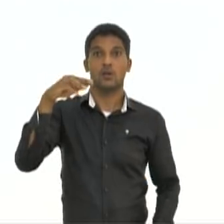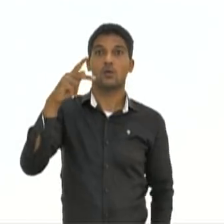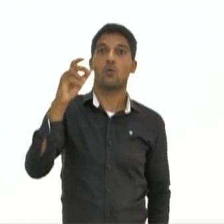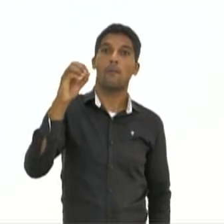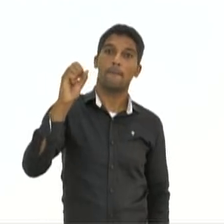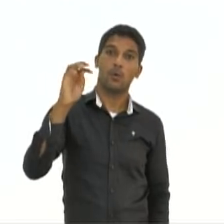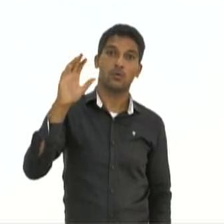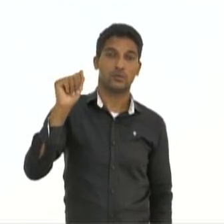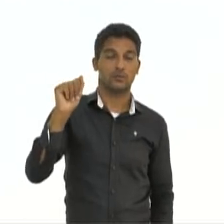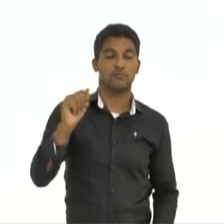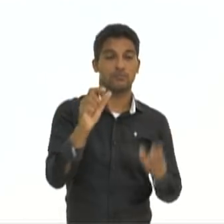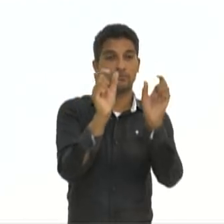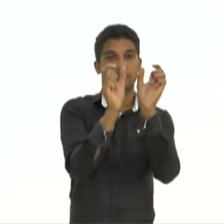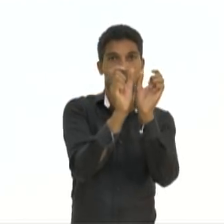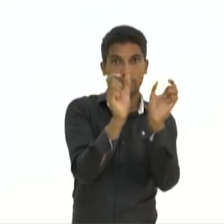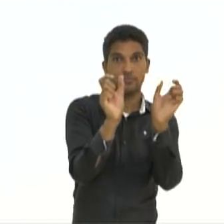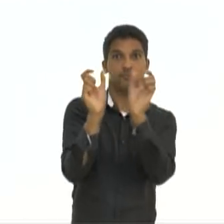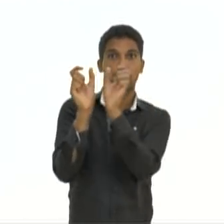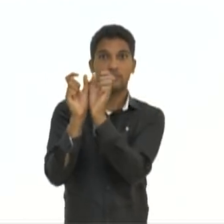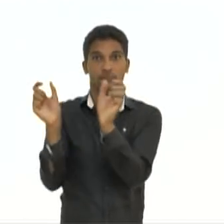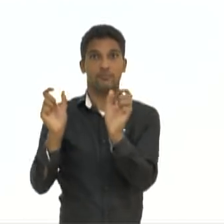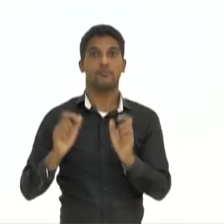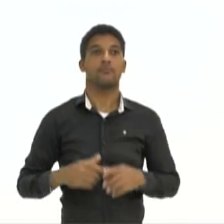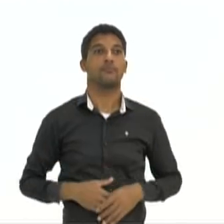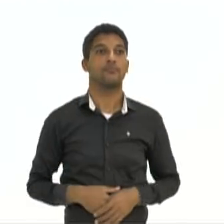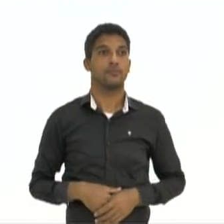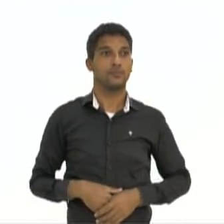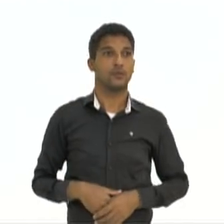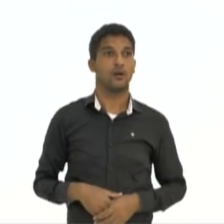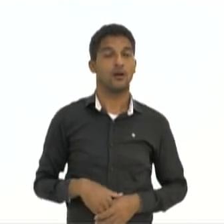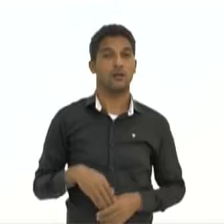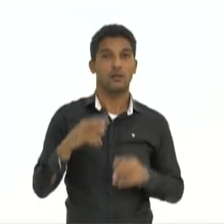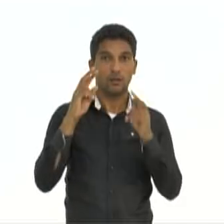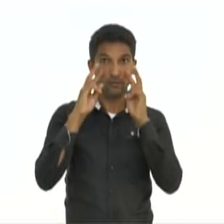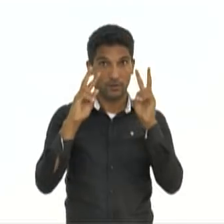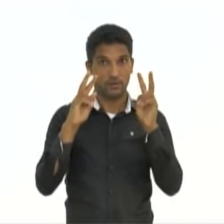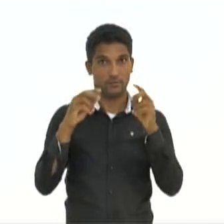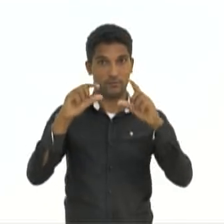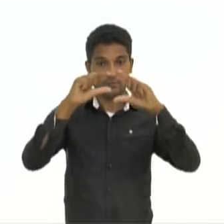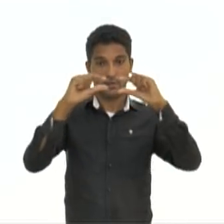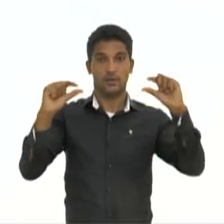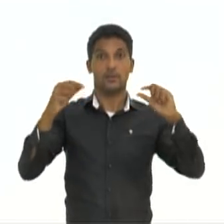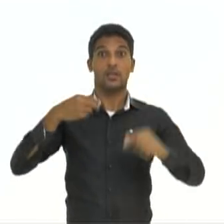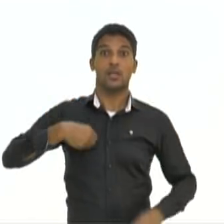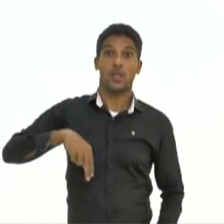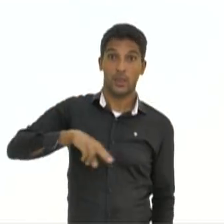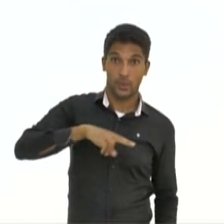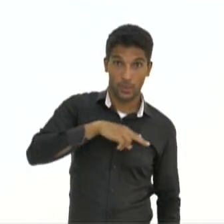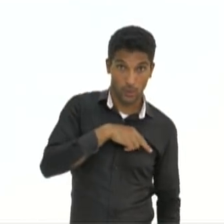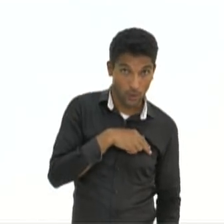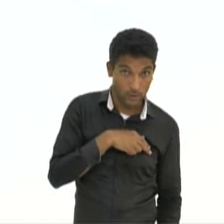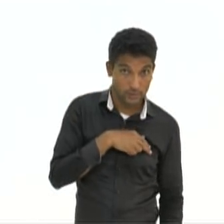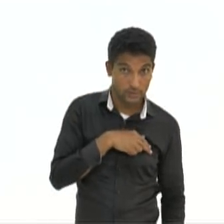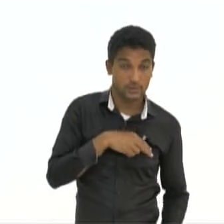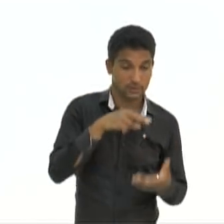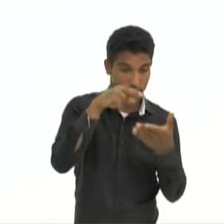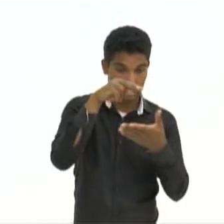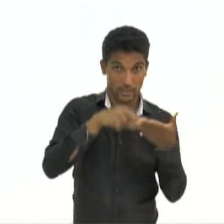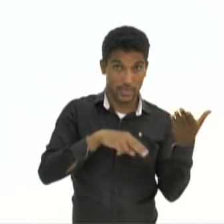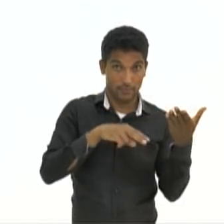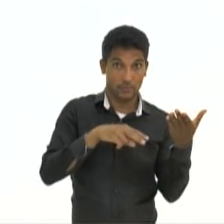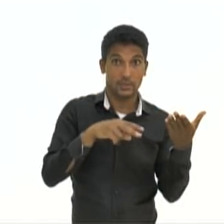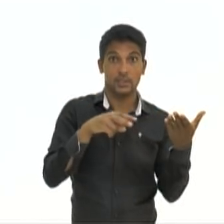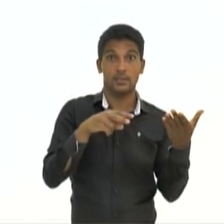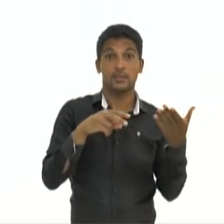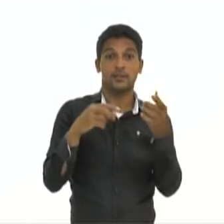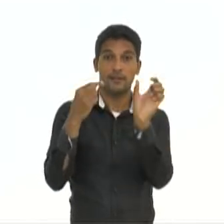ainda sobre a aula anterior, nós temos a seguinte frase: nós lemos e fazemos os exercícios. 2 verbos, 2